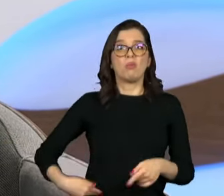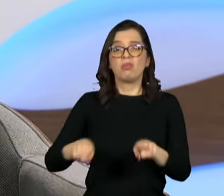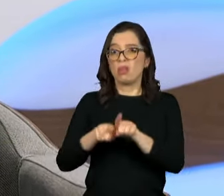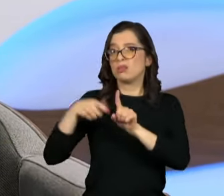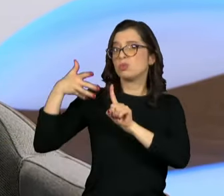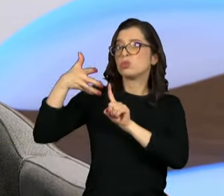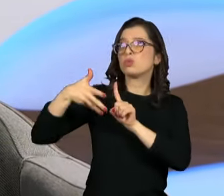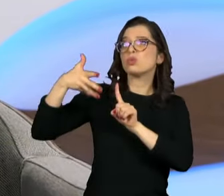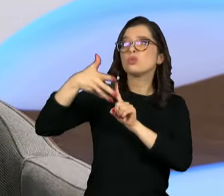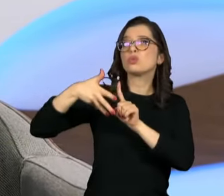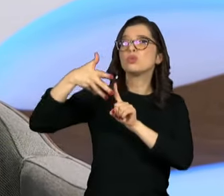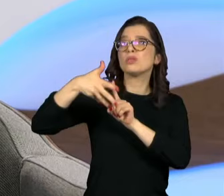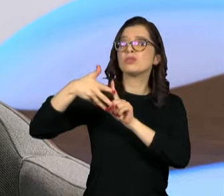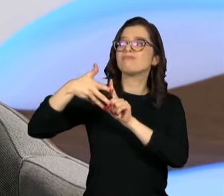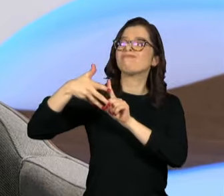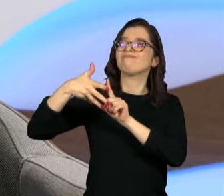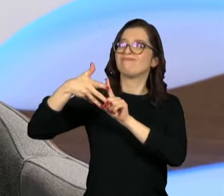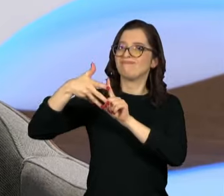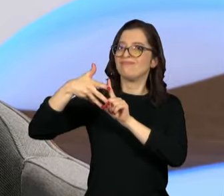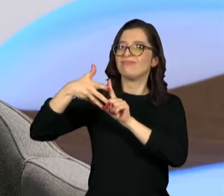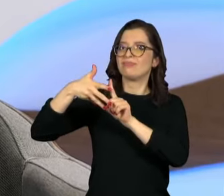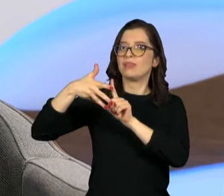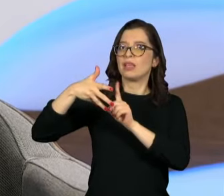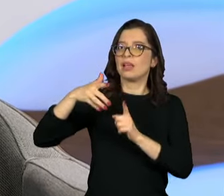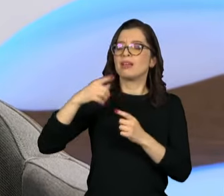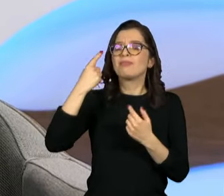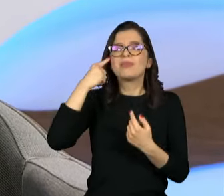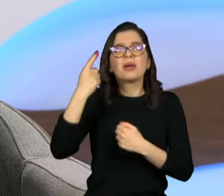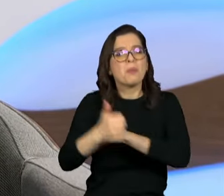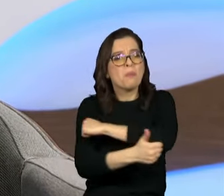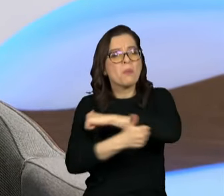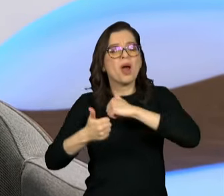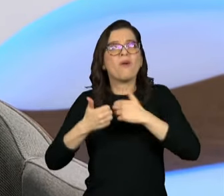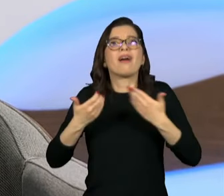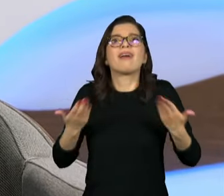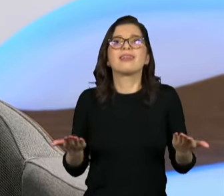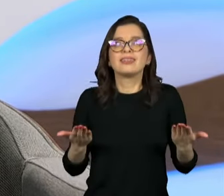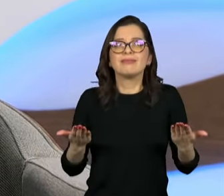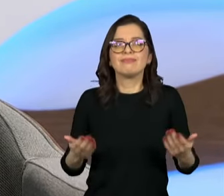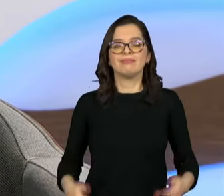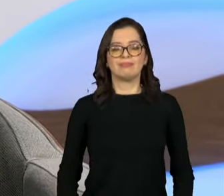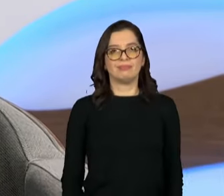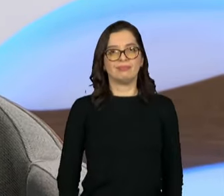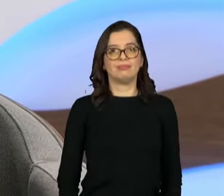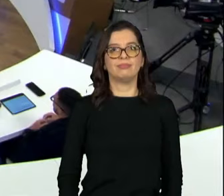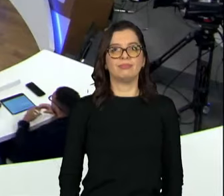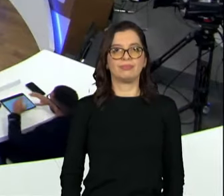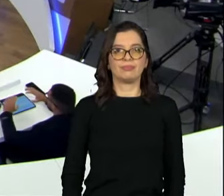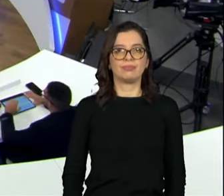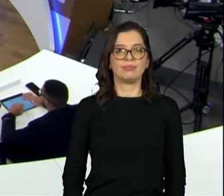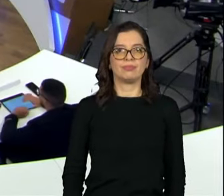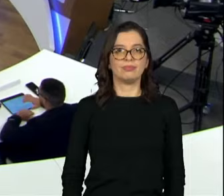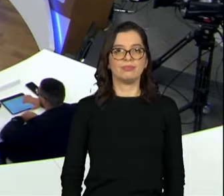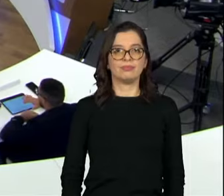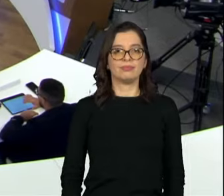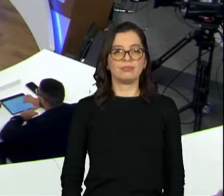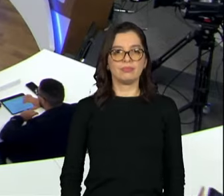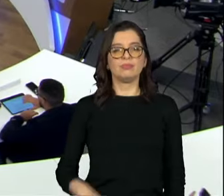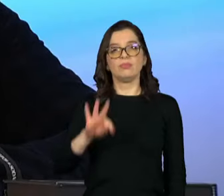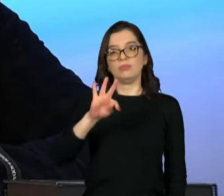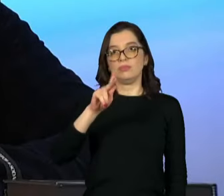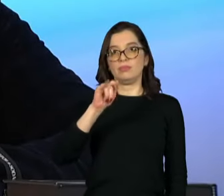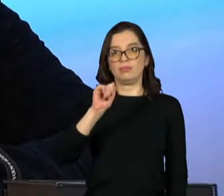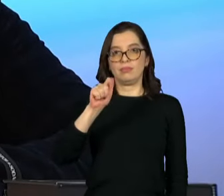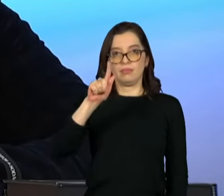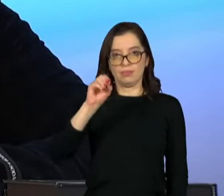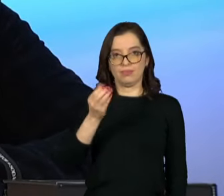the public sphere and public discourse of larger moral meaning. Thiago, por favor. Professor, o senhor já